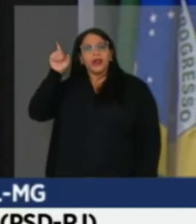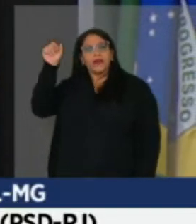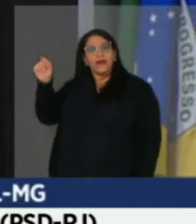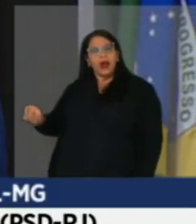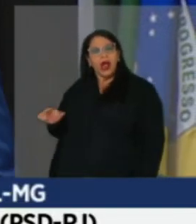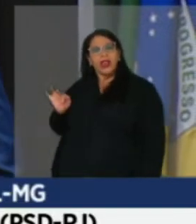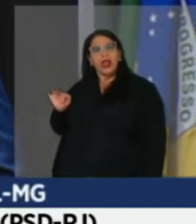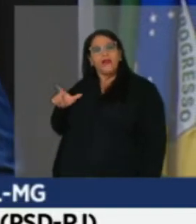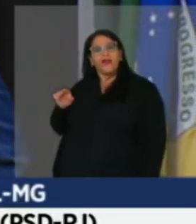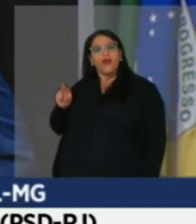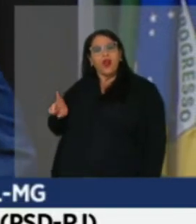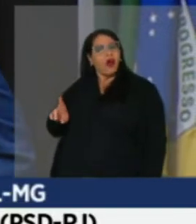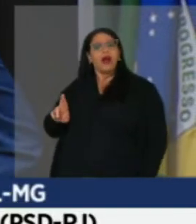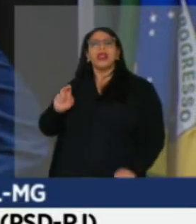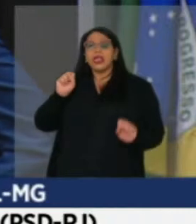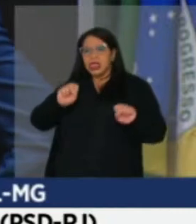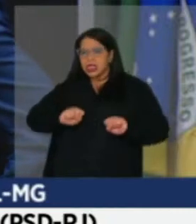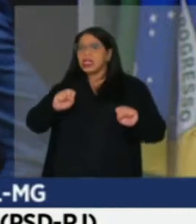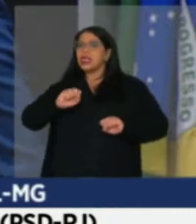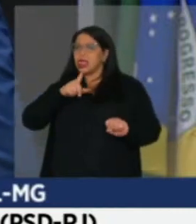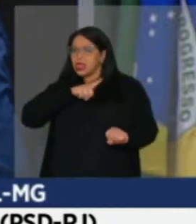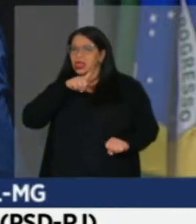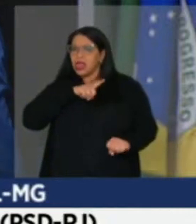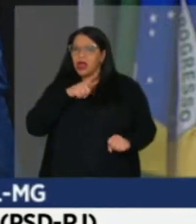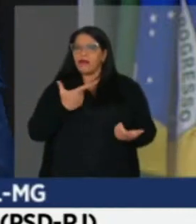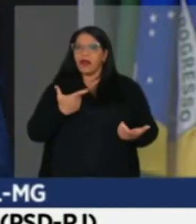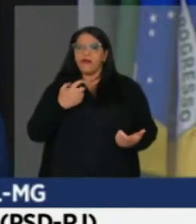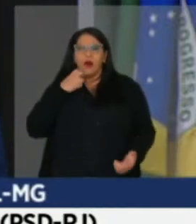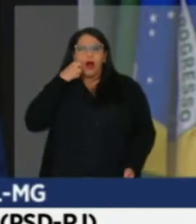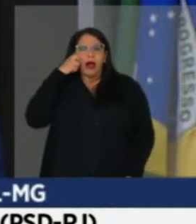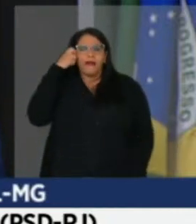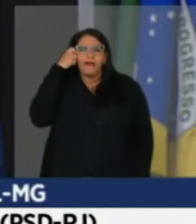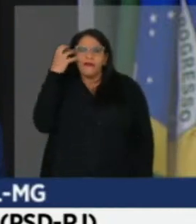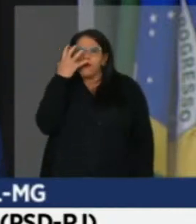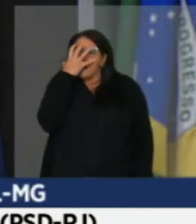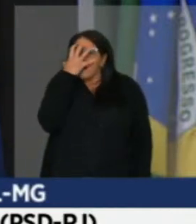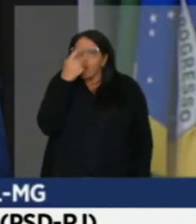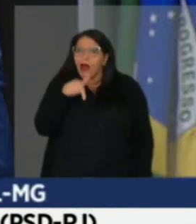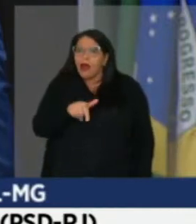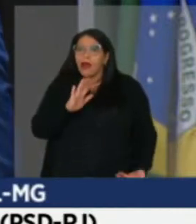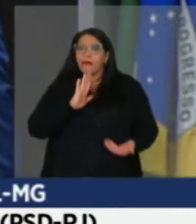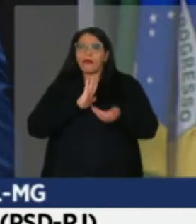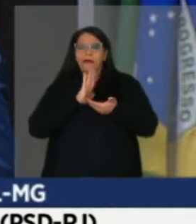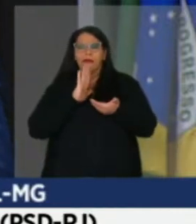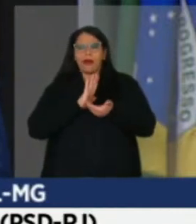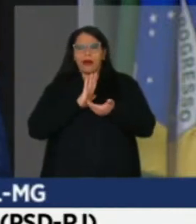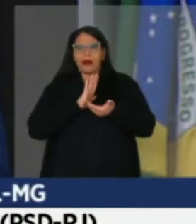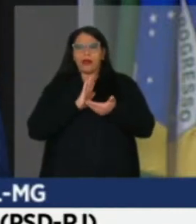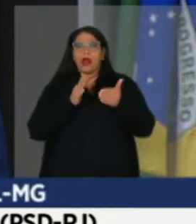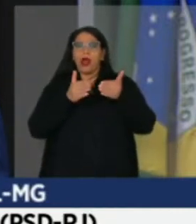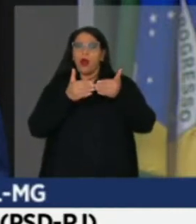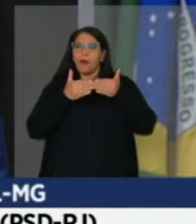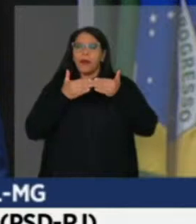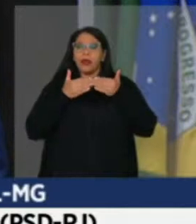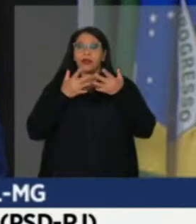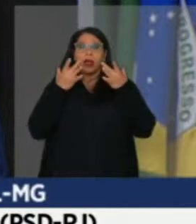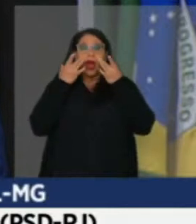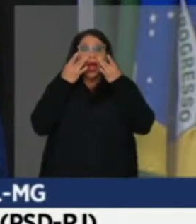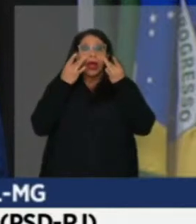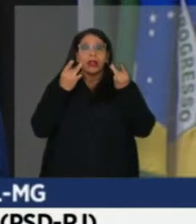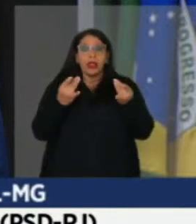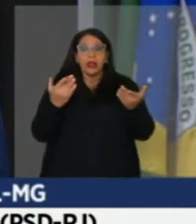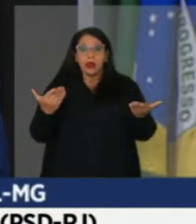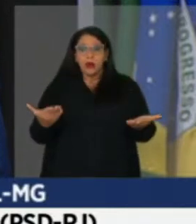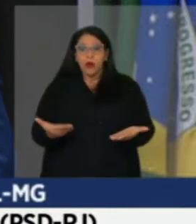um caso que trouxe constrangimento a esta casa, e é nisso que eu quero me ater, onde